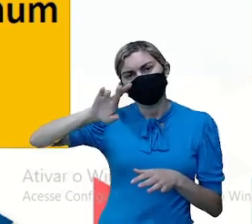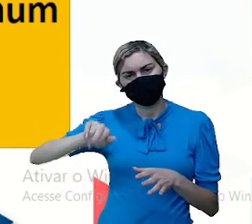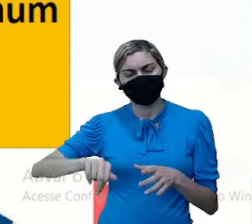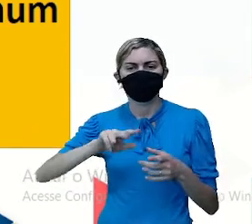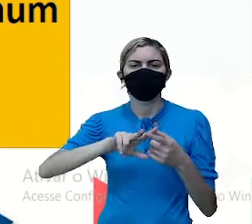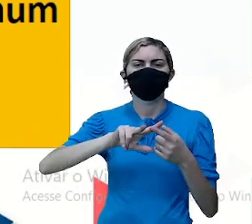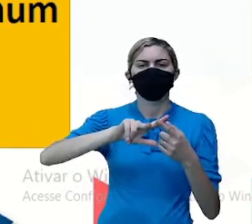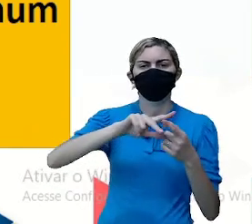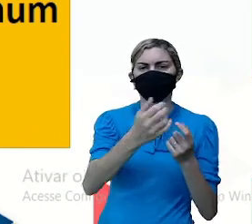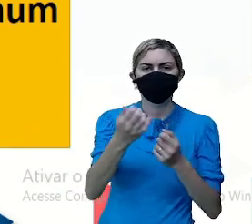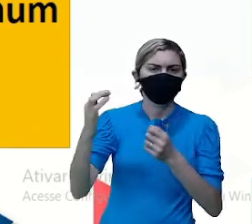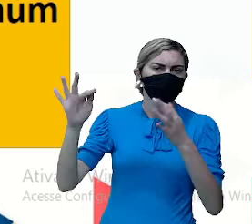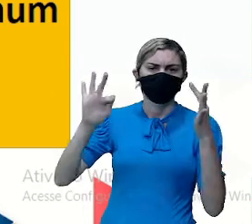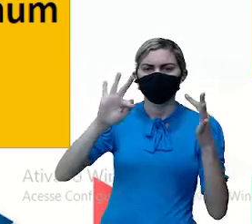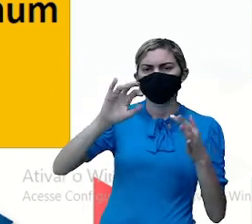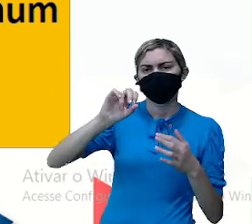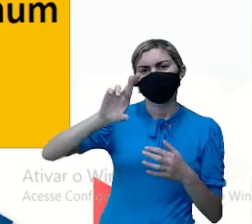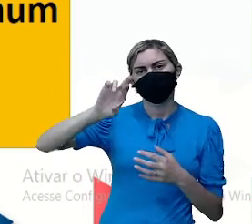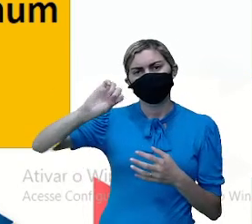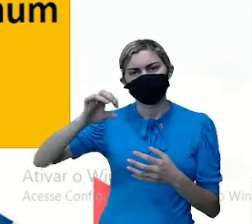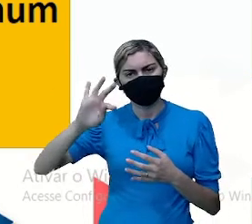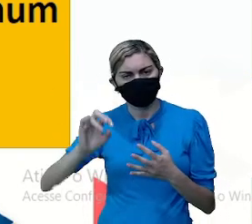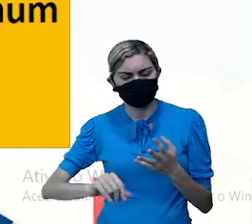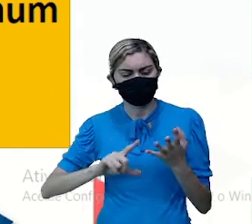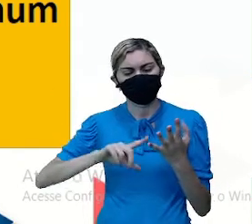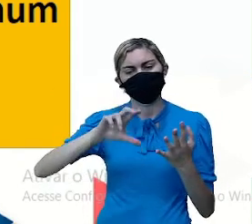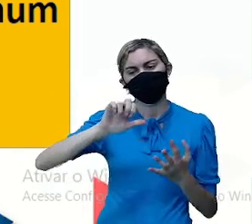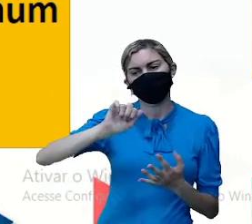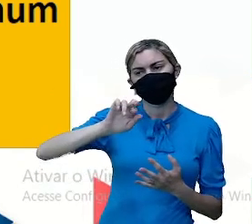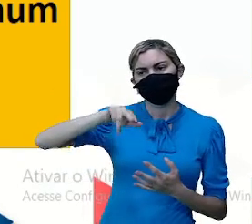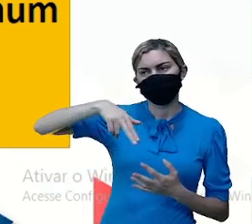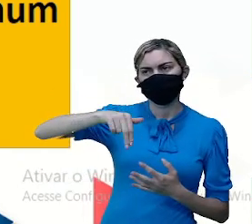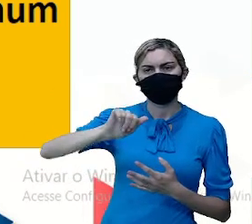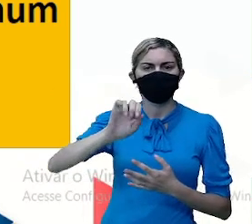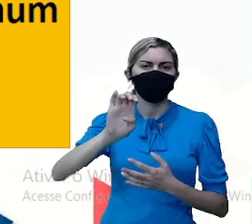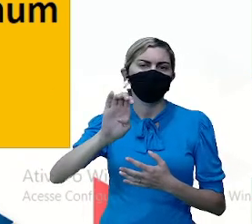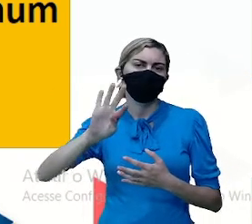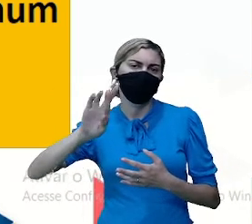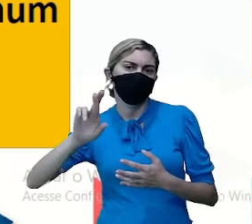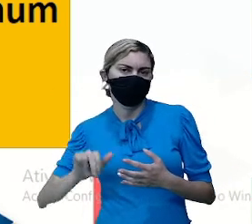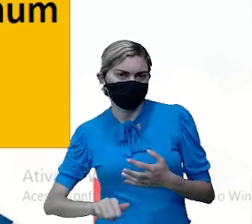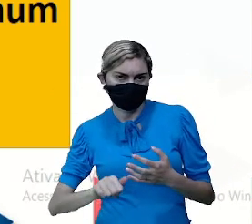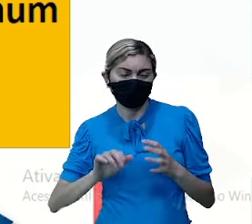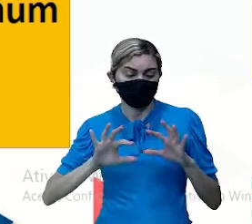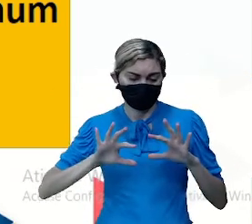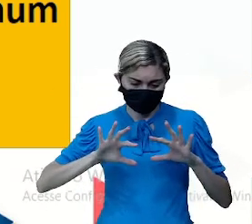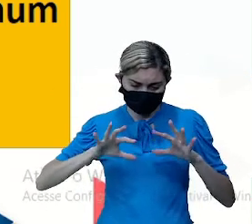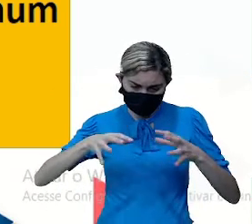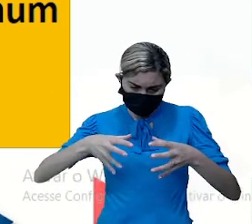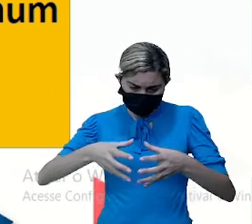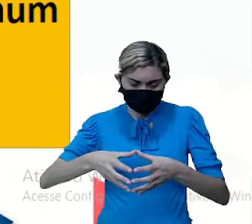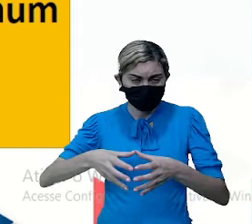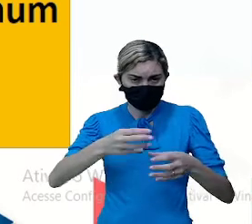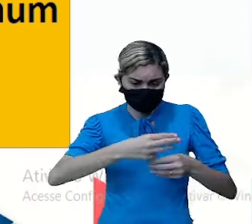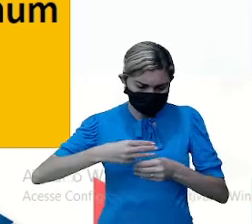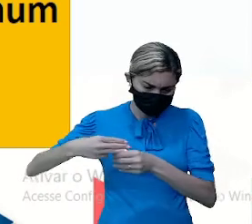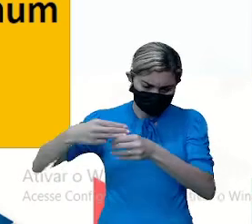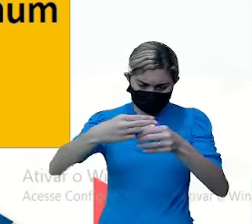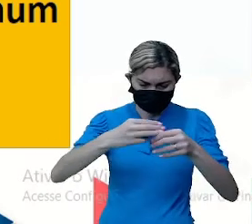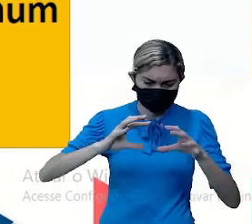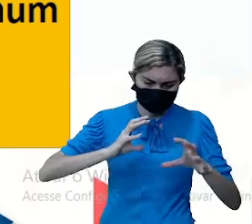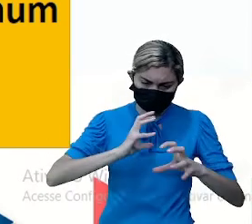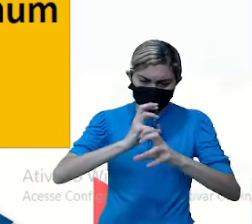e Carnaúbeira da Penha. Todos eles, cuja população soma um total de